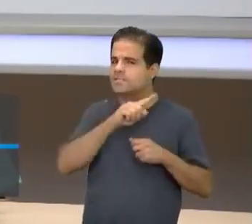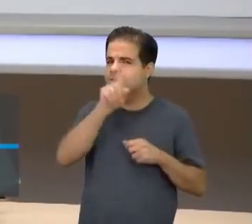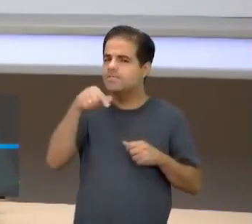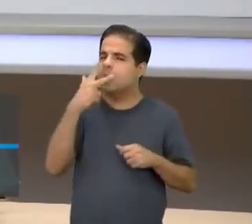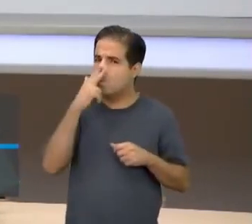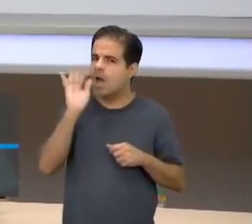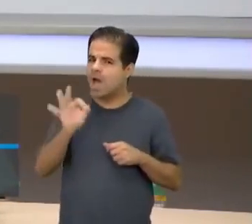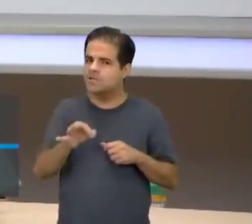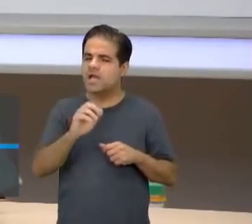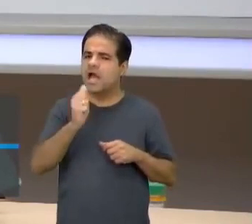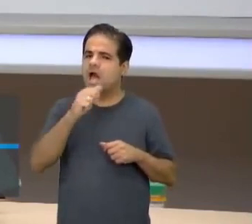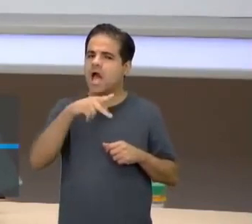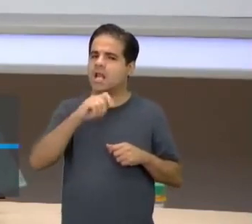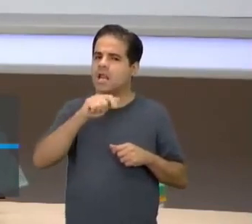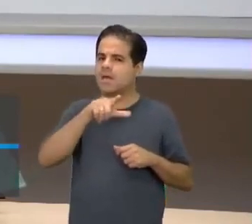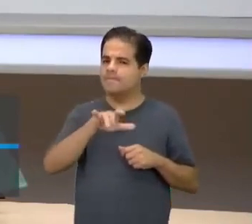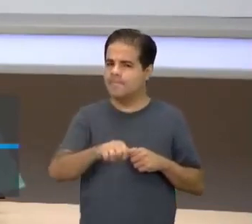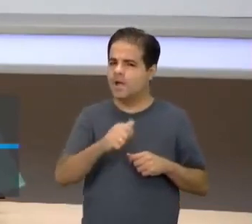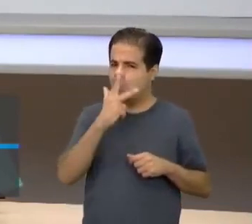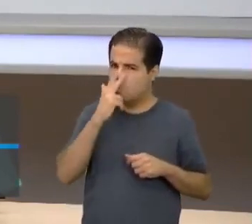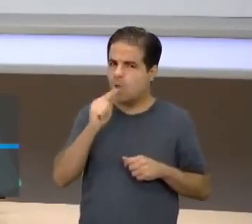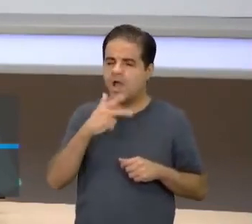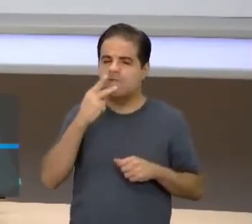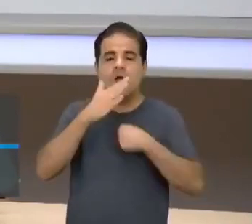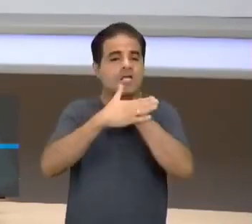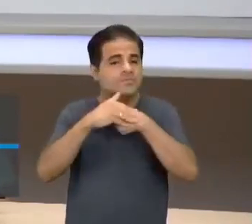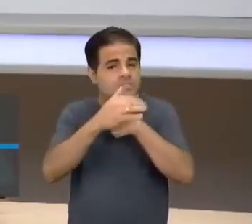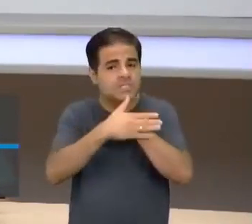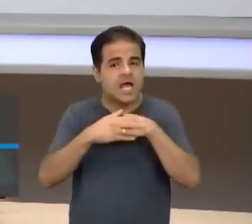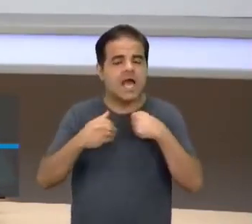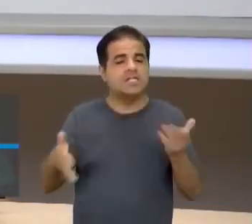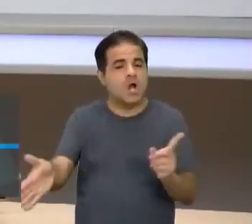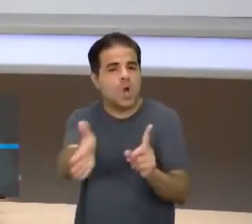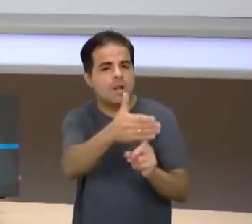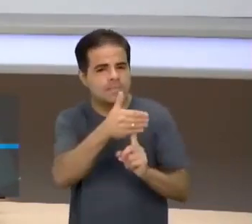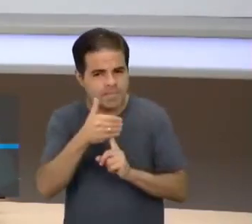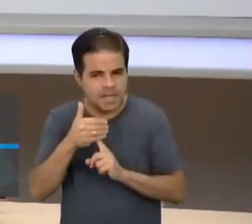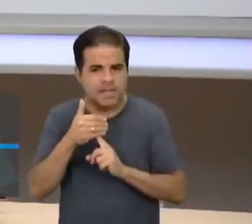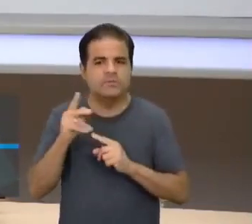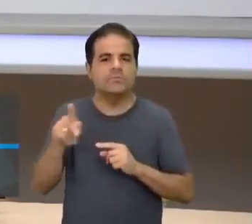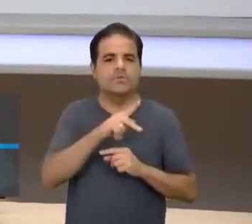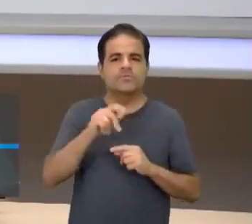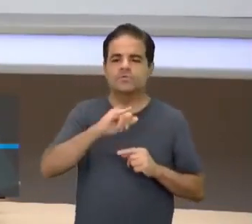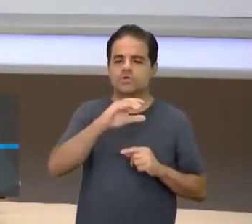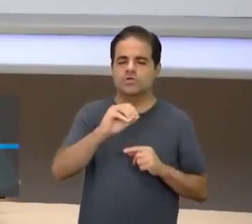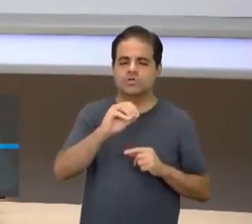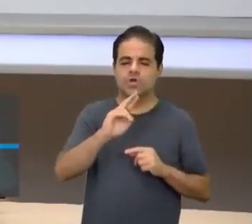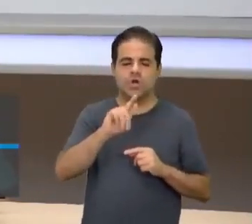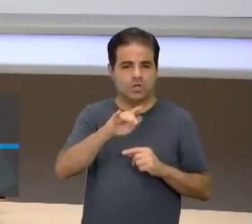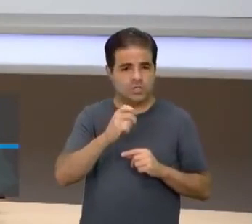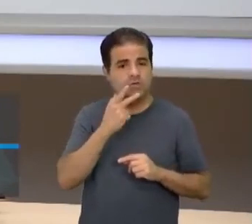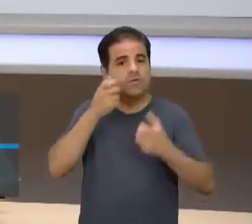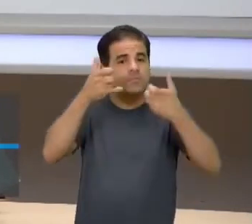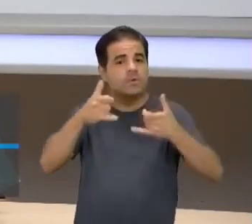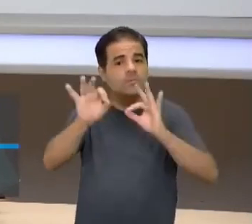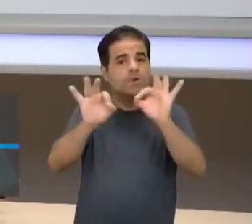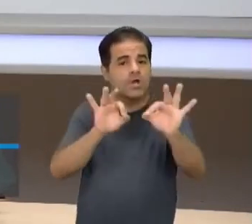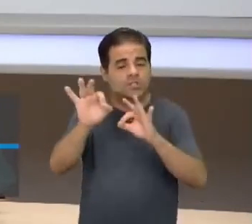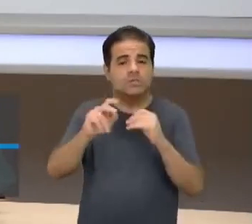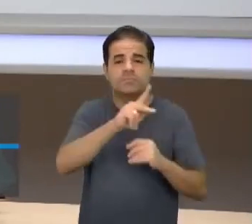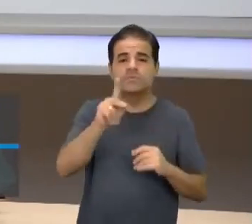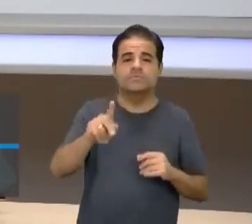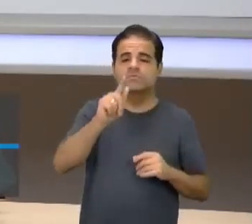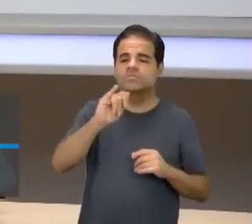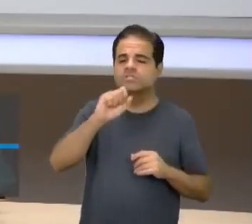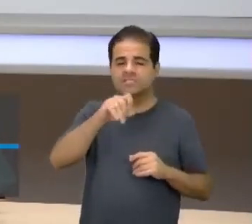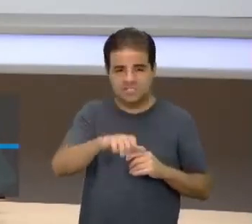eu acho que é Ana Paula, tá bom? Ela falou afetividade e acolhimento. Professor Jorge falou projetos. Professora